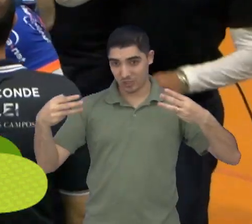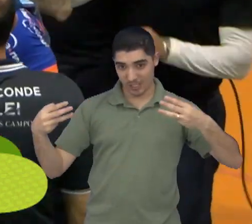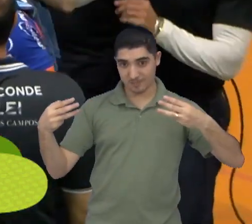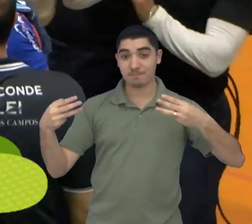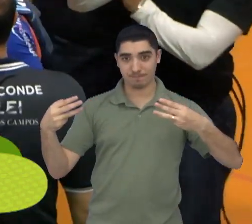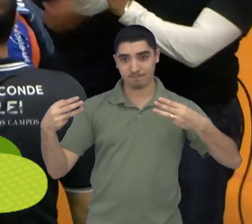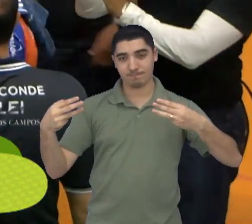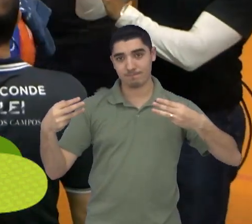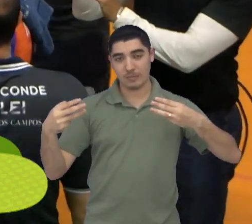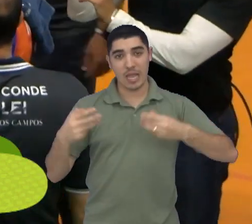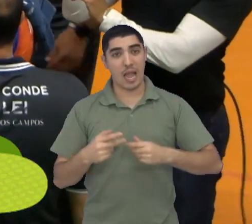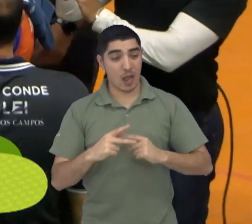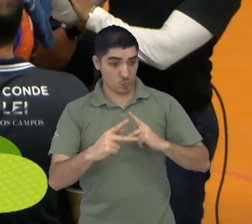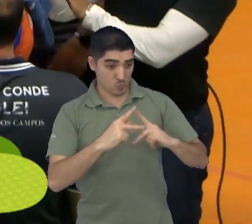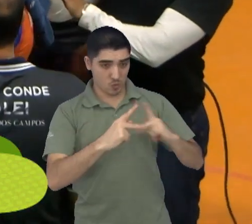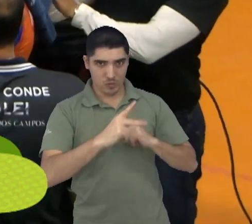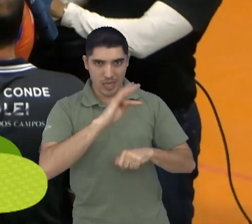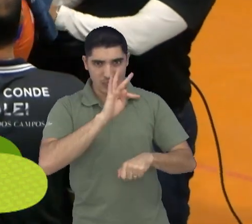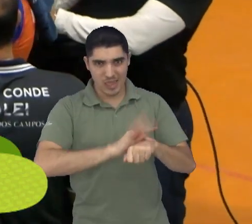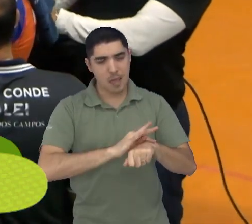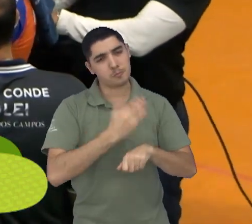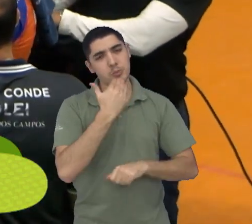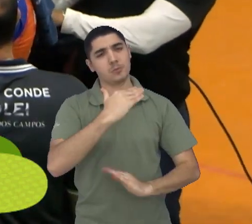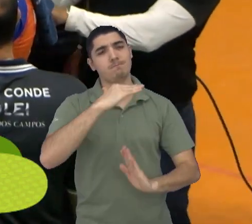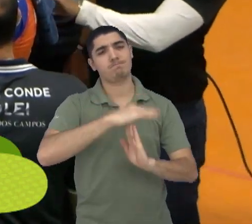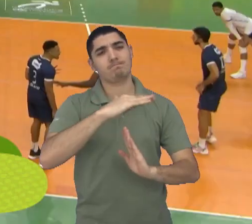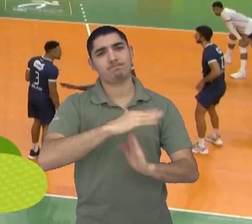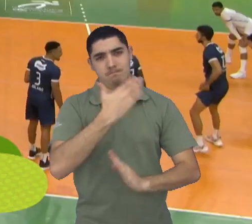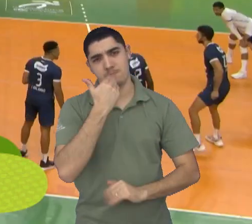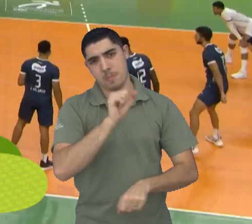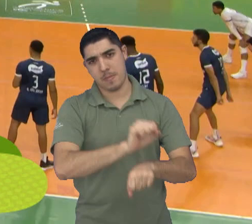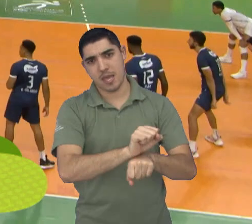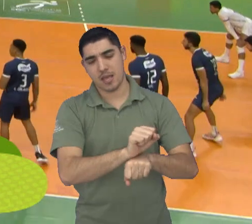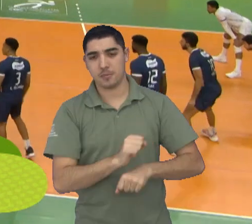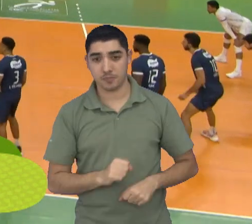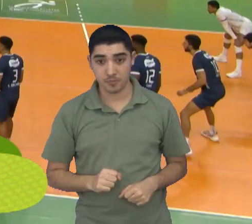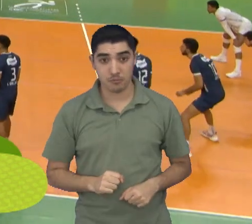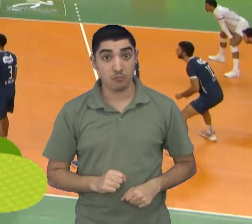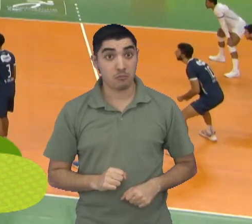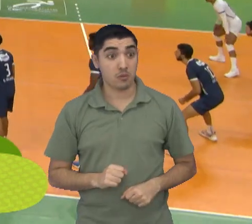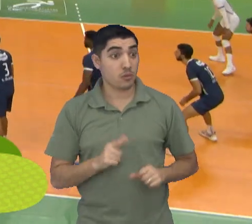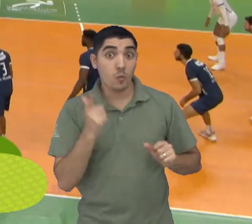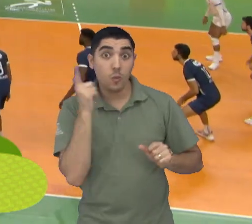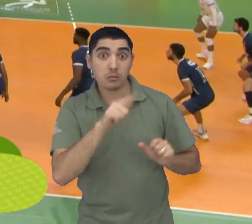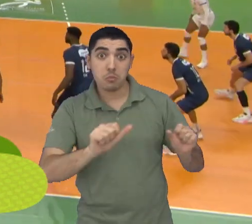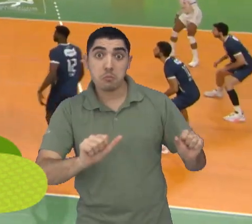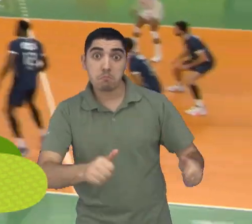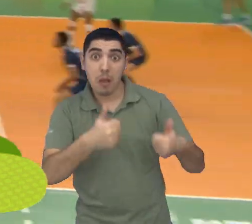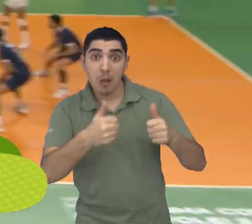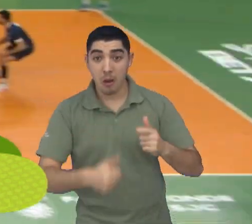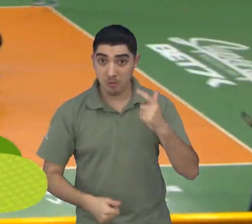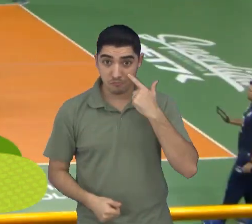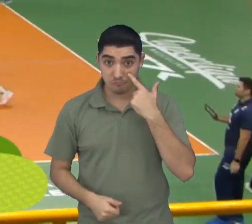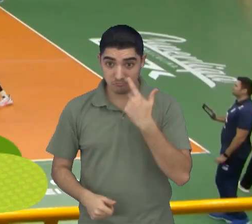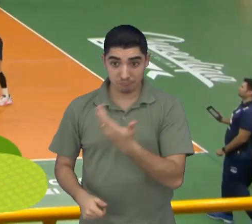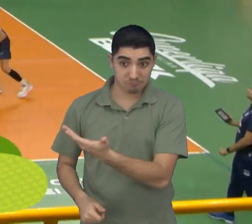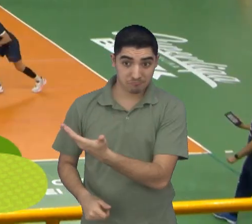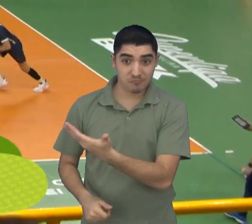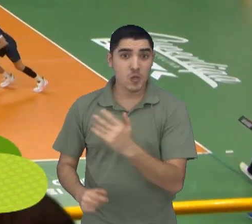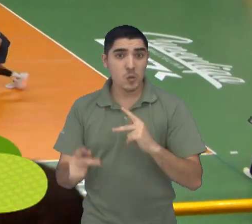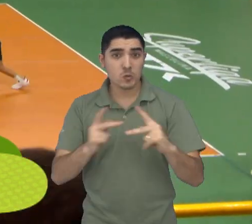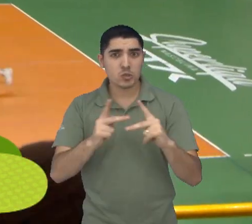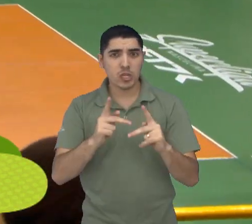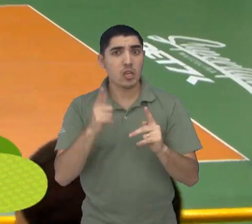e obrigaram o técnico Schwank a pedir tempo técnico. E a estratégia deu certo. Os joseenses retomaram